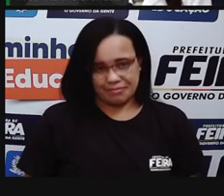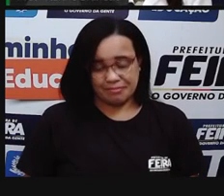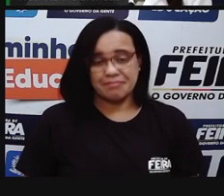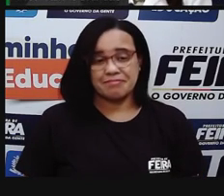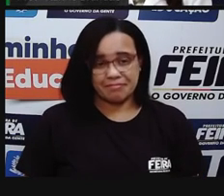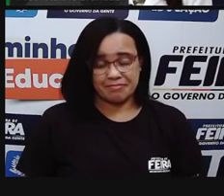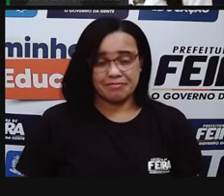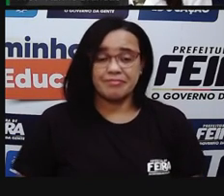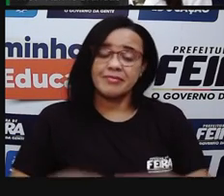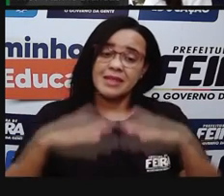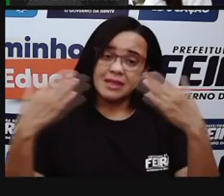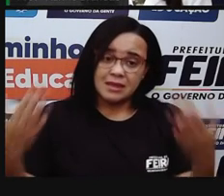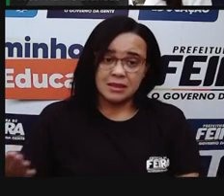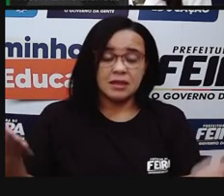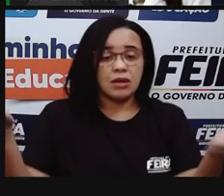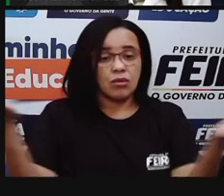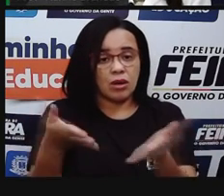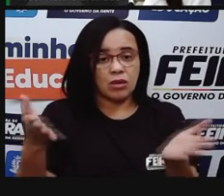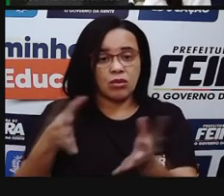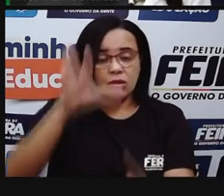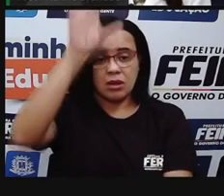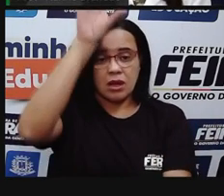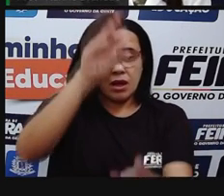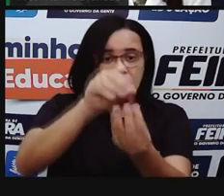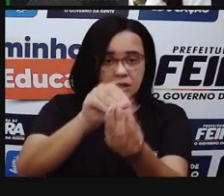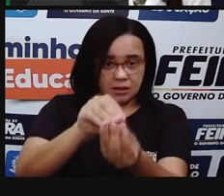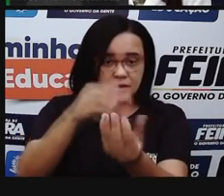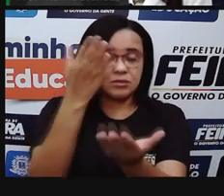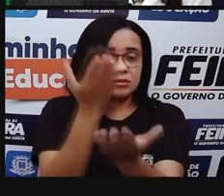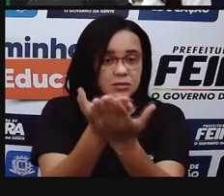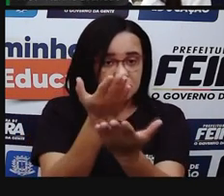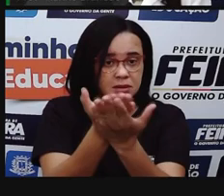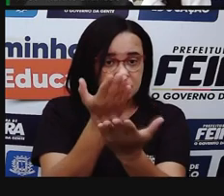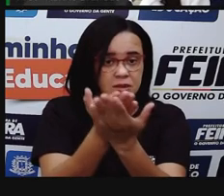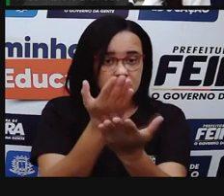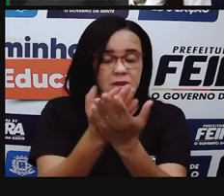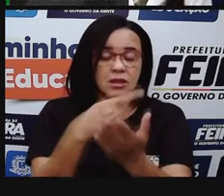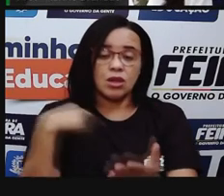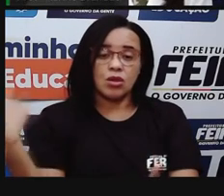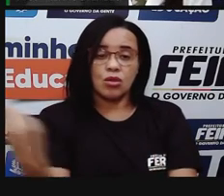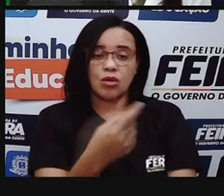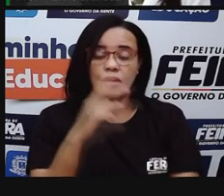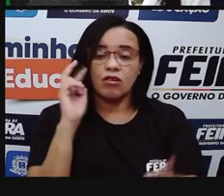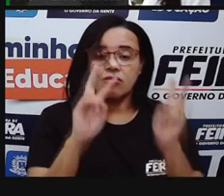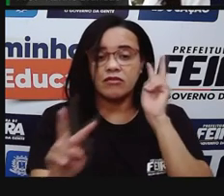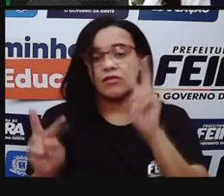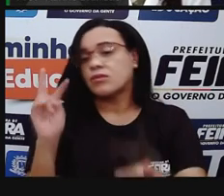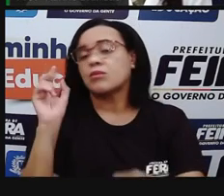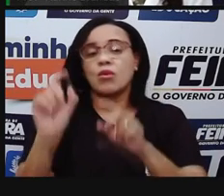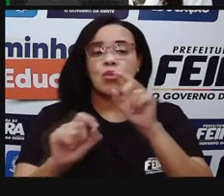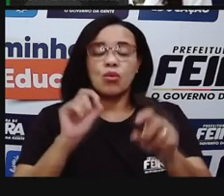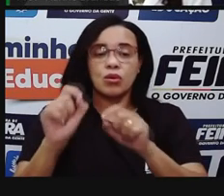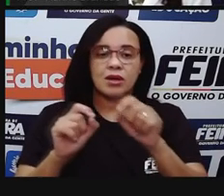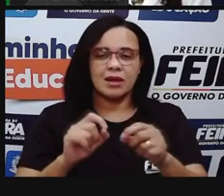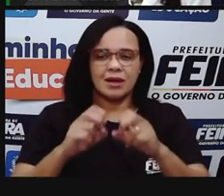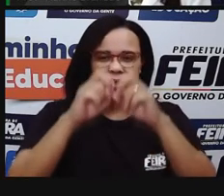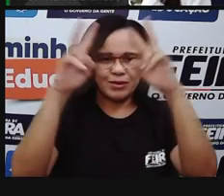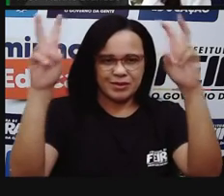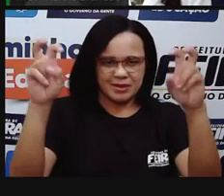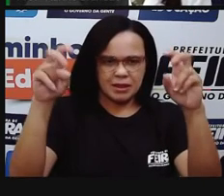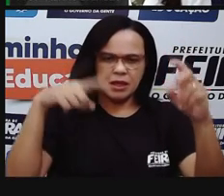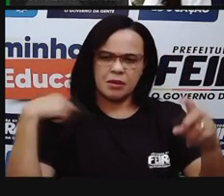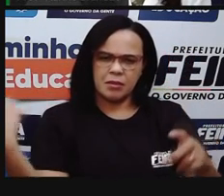então, resumindo a nossa aula de hoje, o que que nós vimos, né? Nós vimos que sim, nós somos animais e que